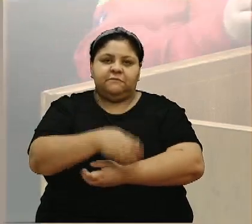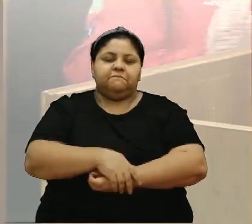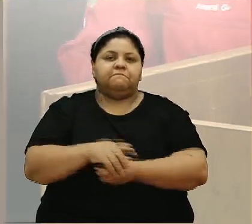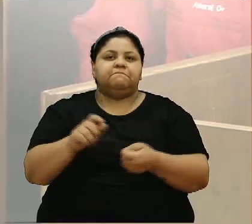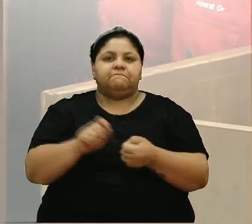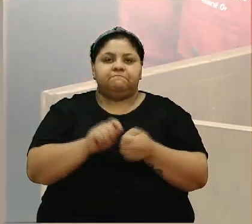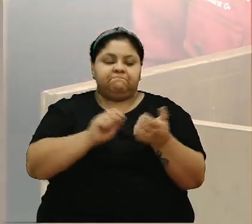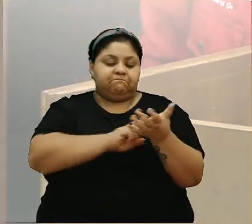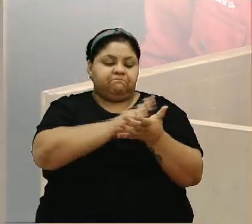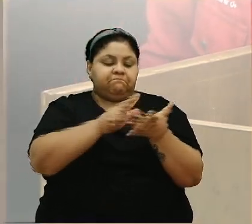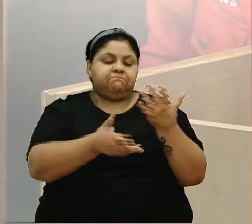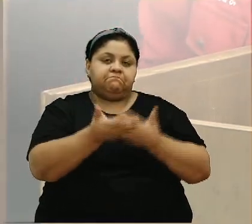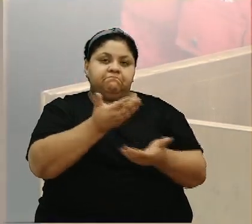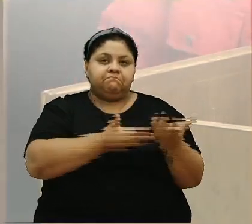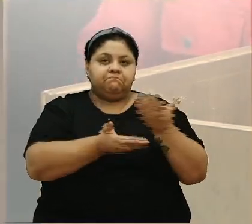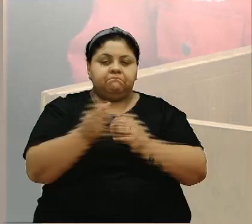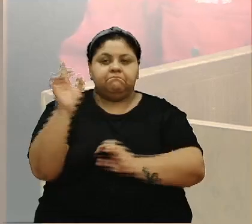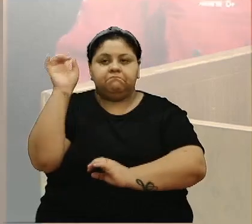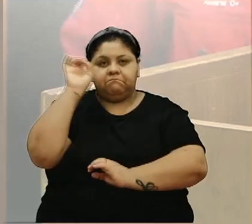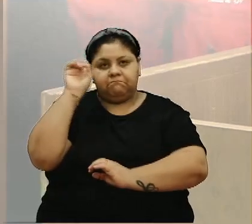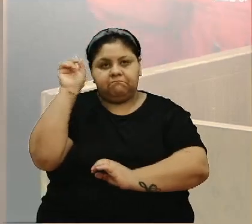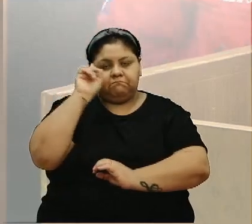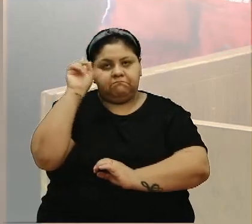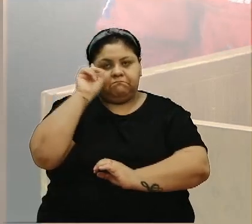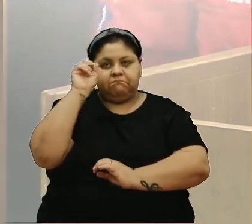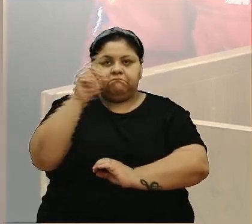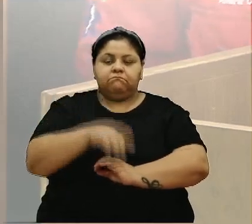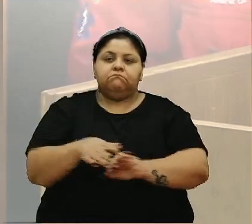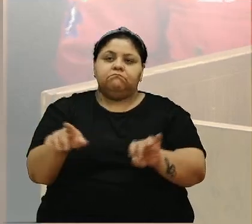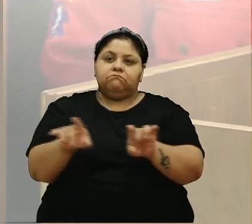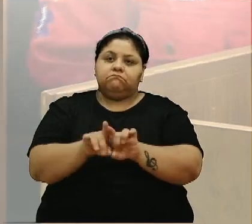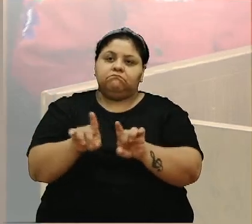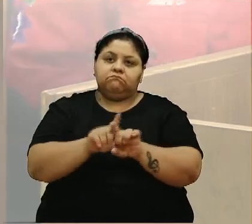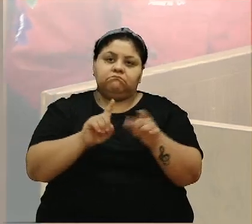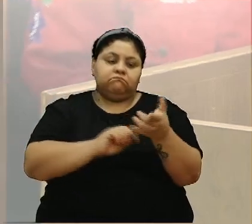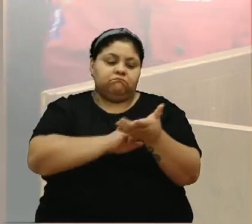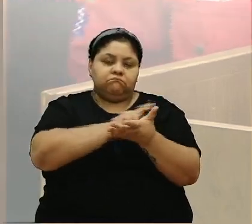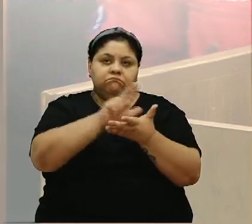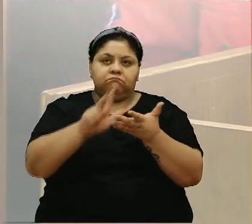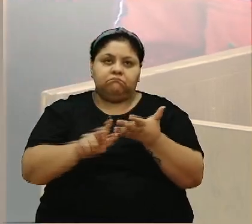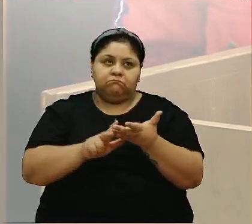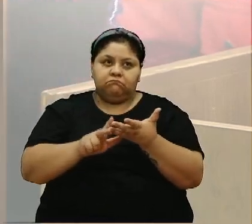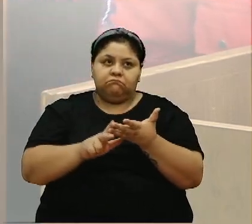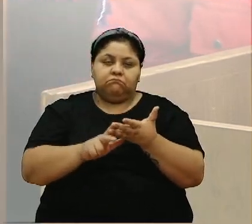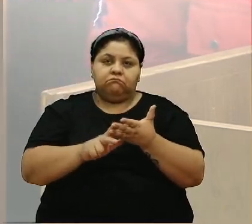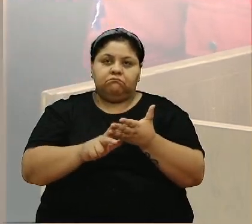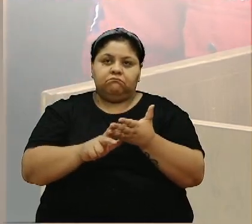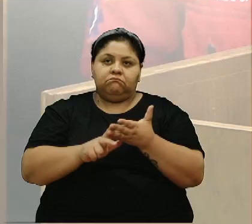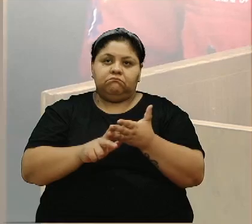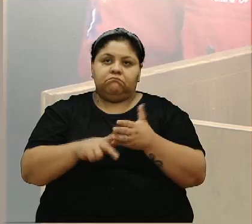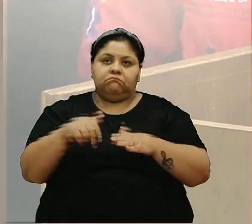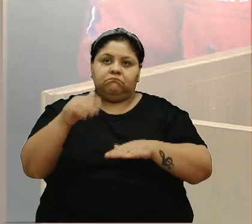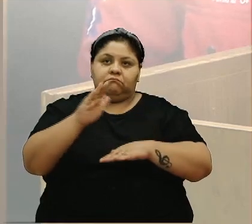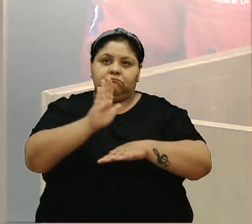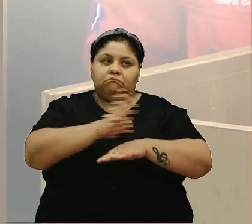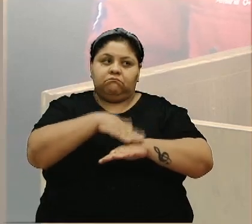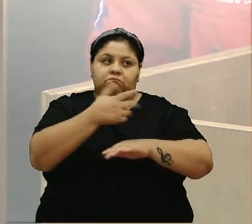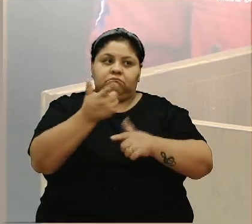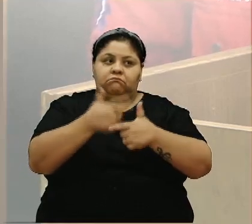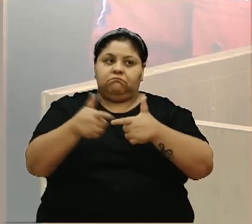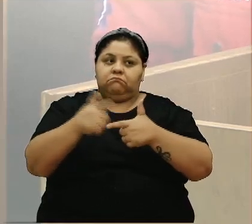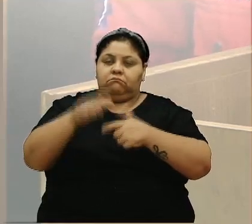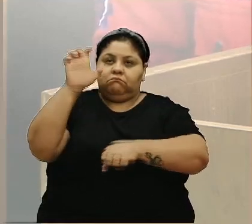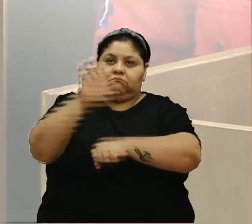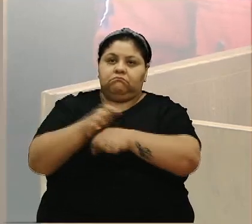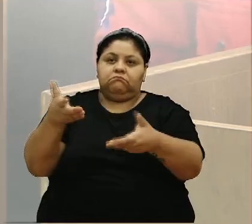Realizamos diversos atendimentos diariamente e também diversas situações com maiores catástrofes que o nosso estado